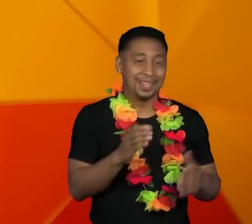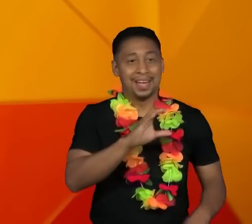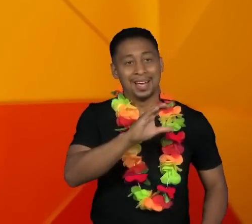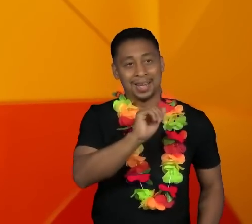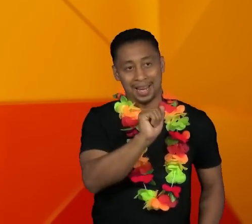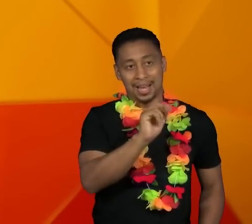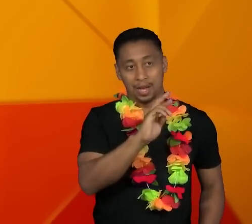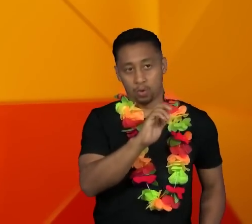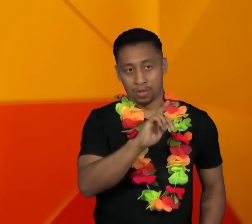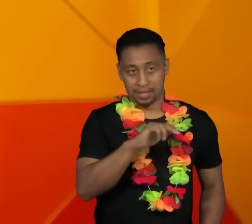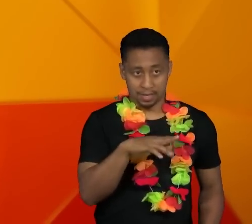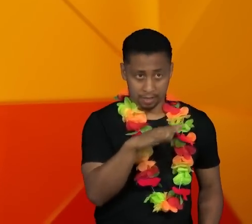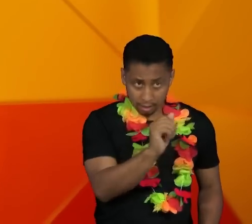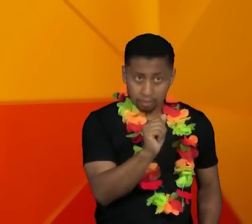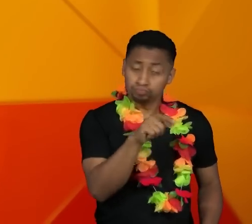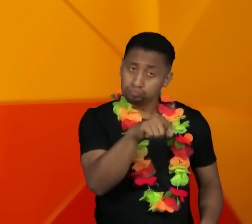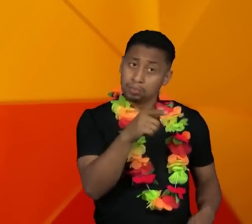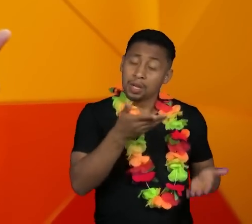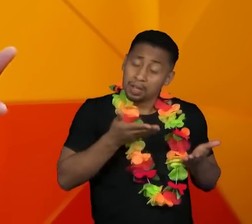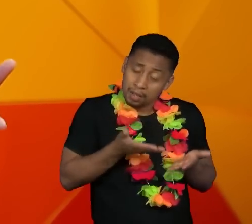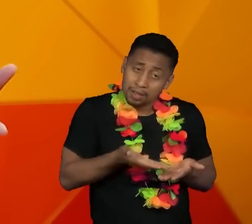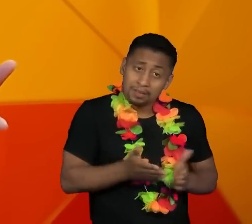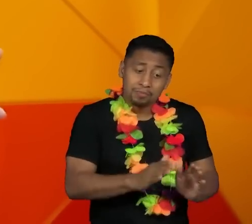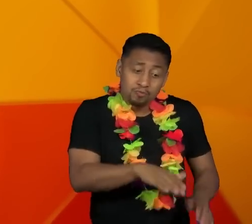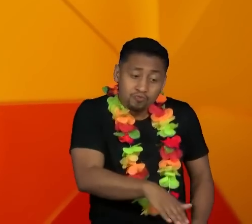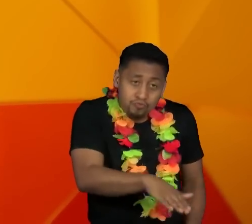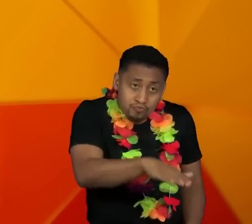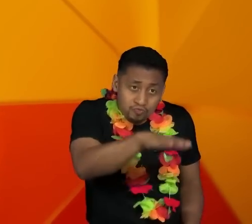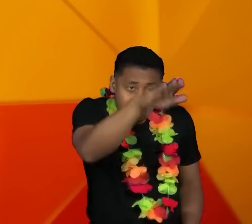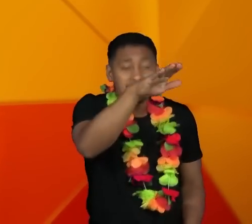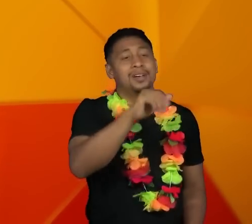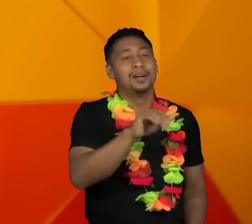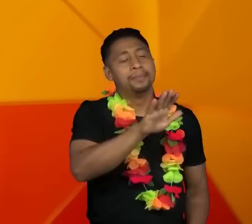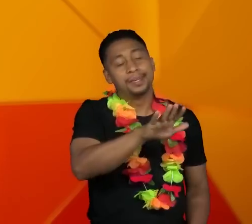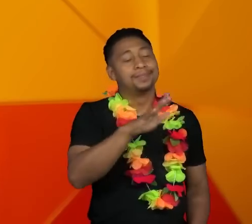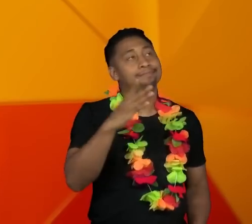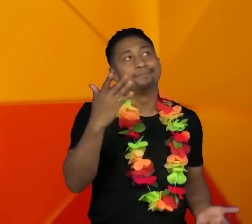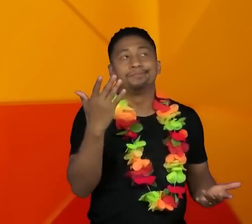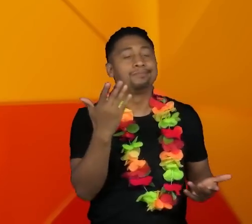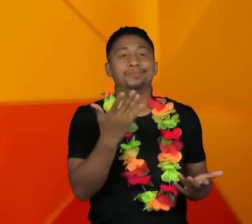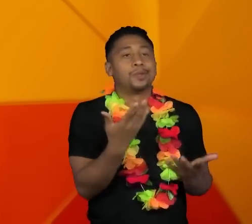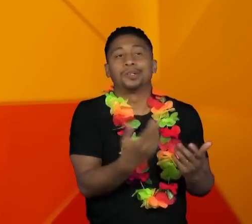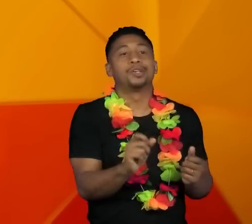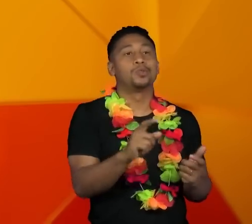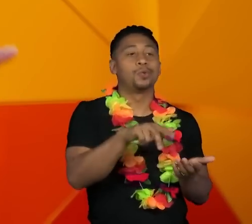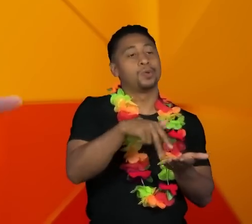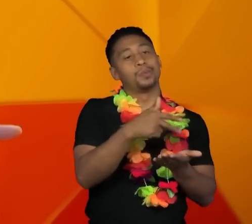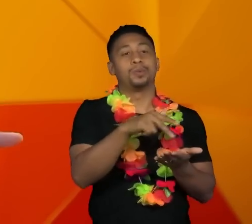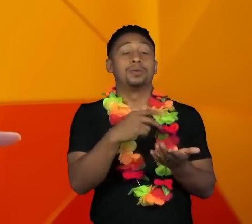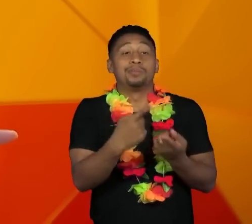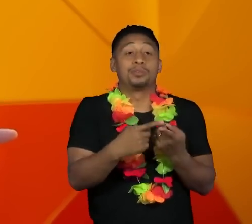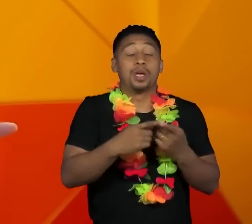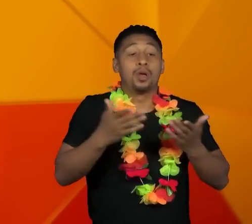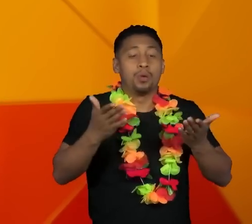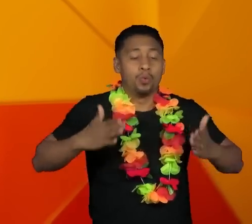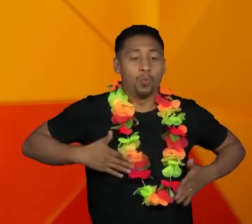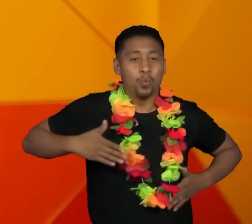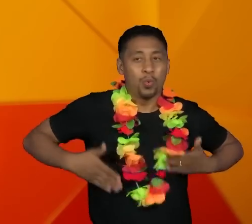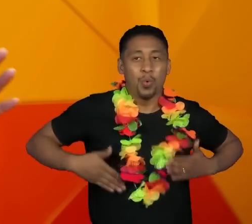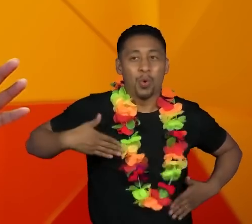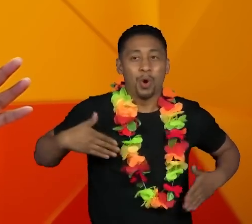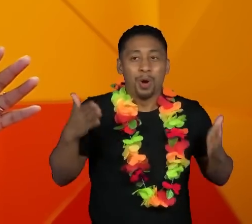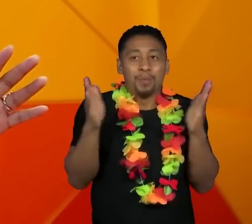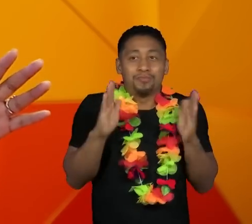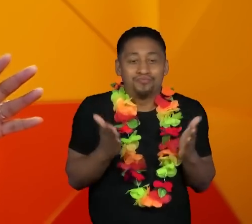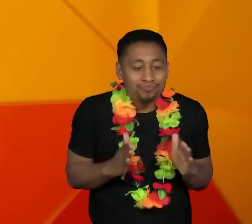mesmo assim teve muita dificuldade em ser reconhecida como passista, por ter o corpo fora do padrão estabelecido. Mas